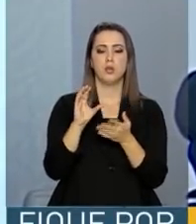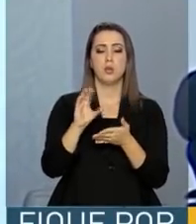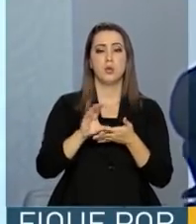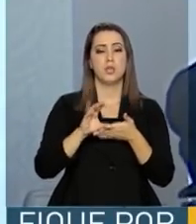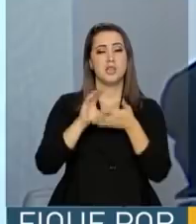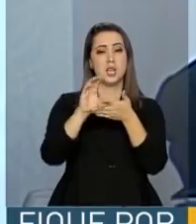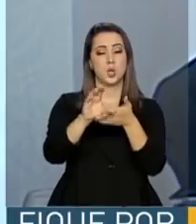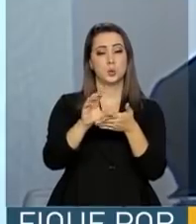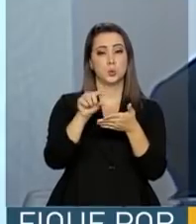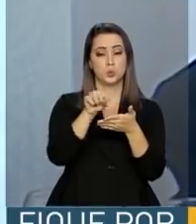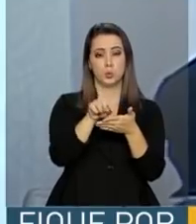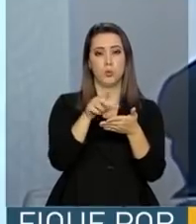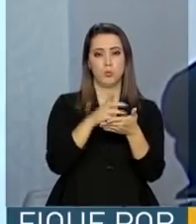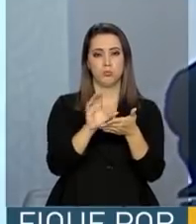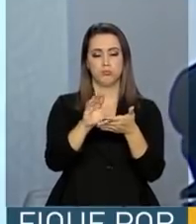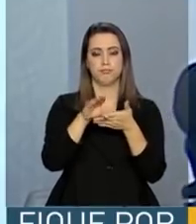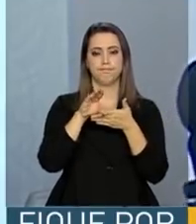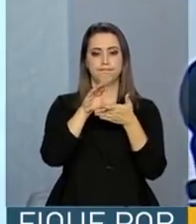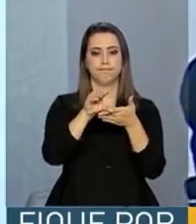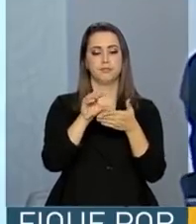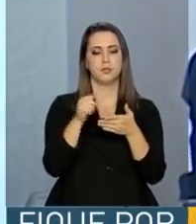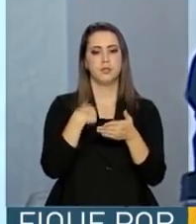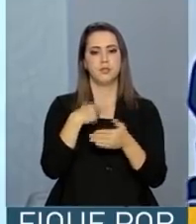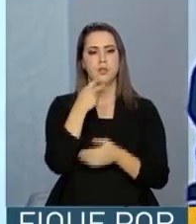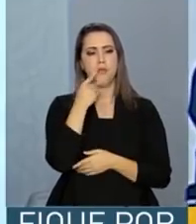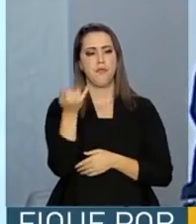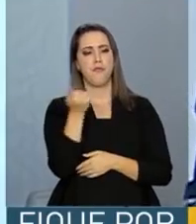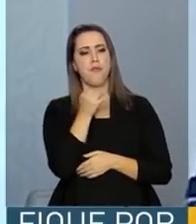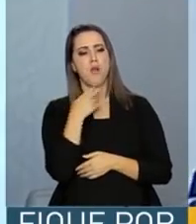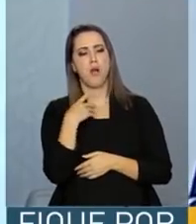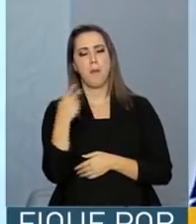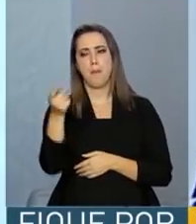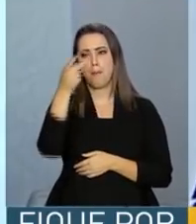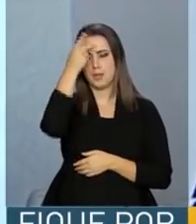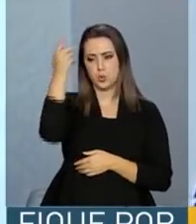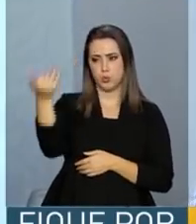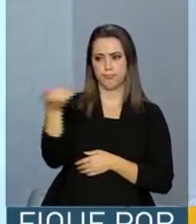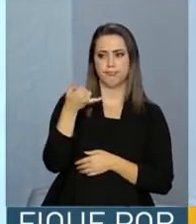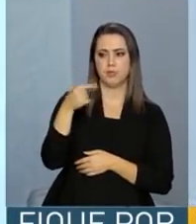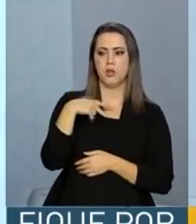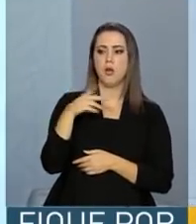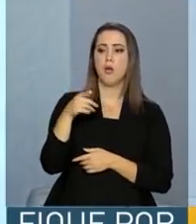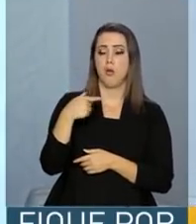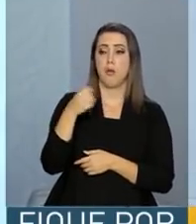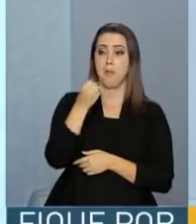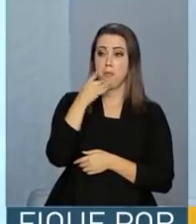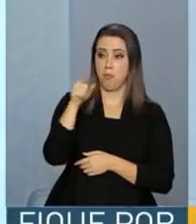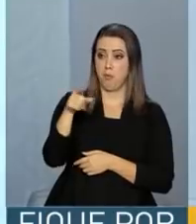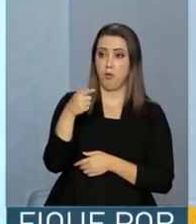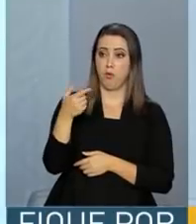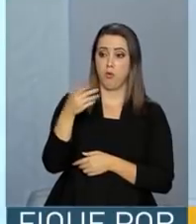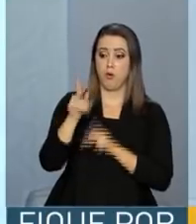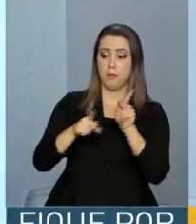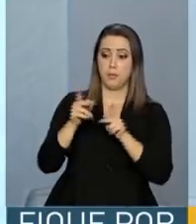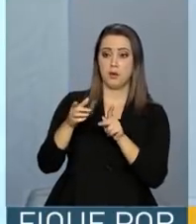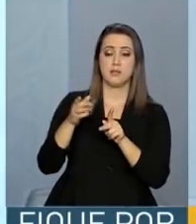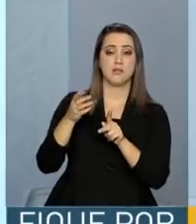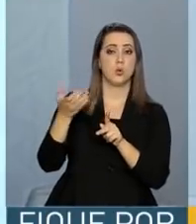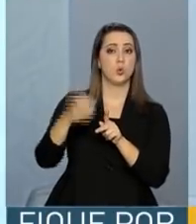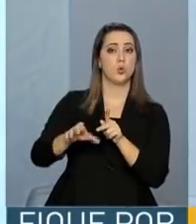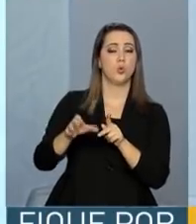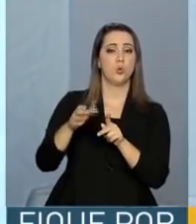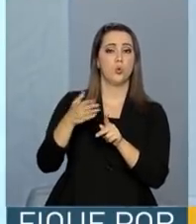primeiras ele disse assim lembra o temer presente aproveite a sua impopularidade e faça tudo o que o brasil precisa